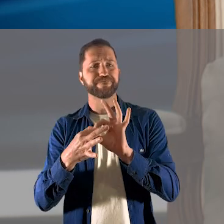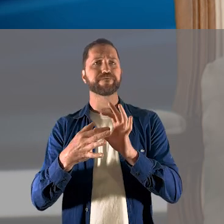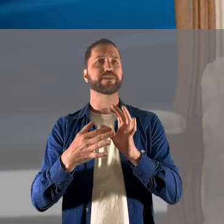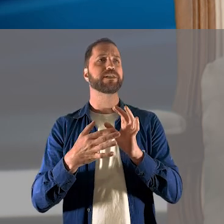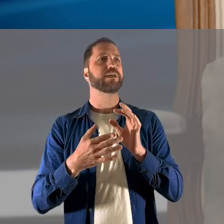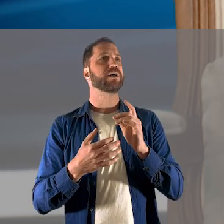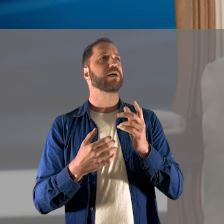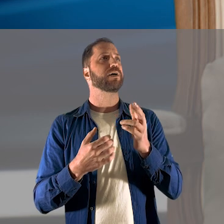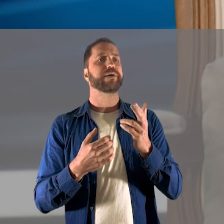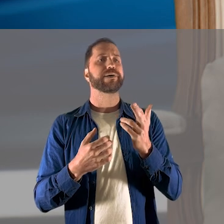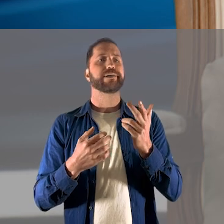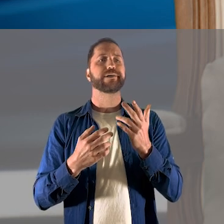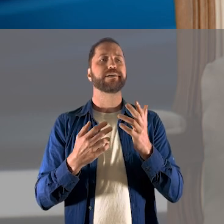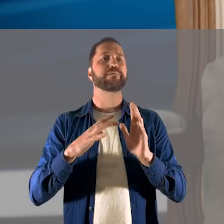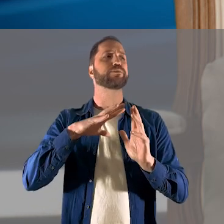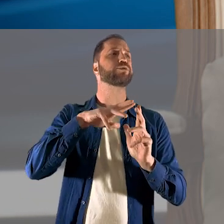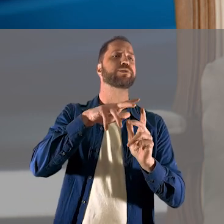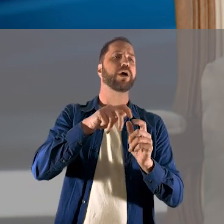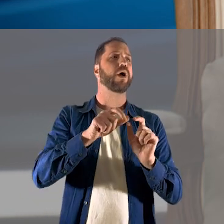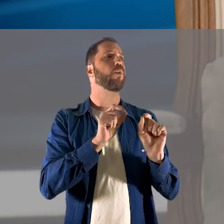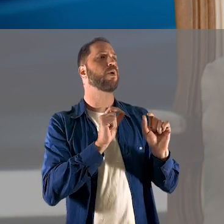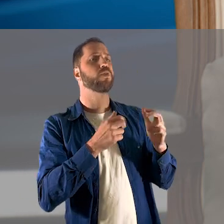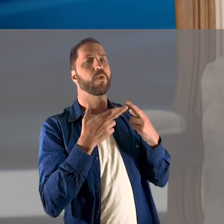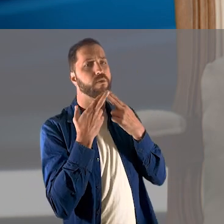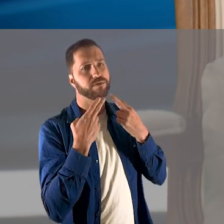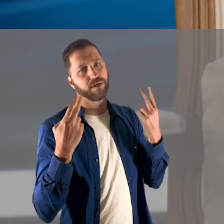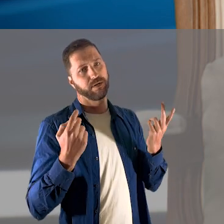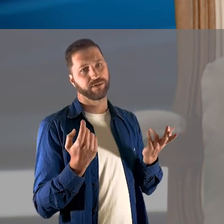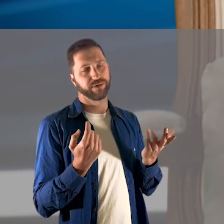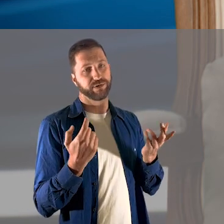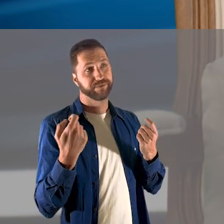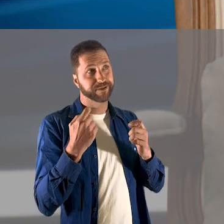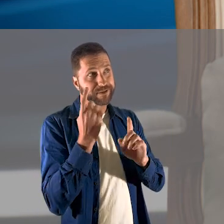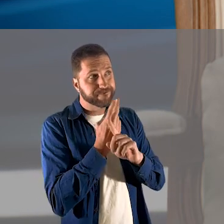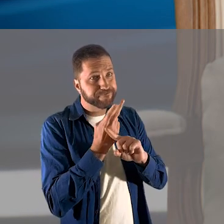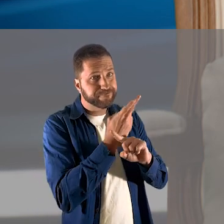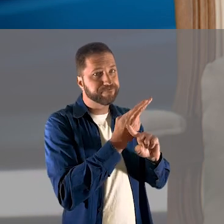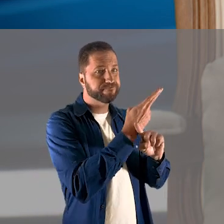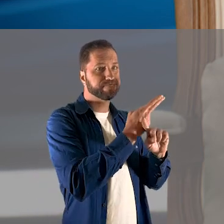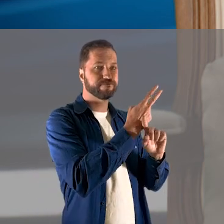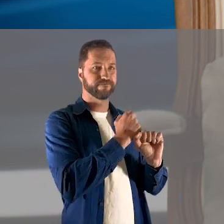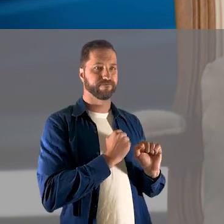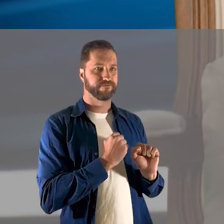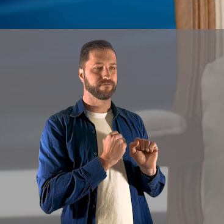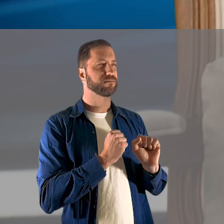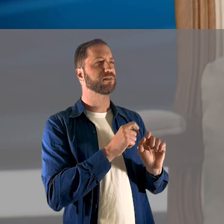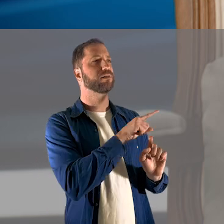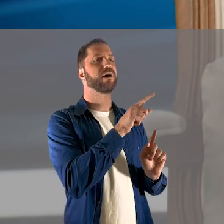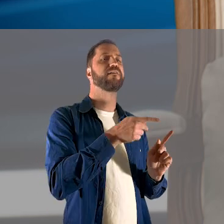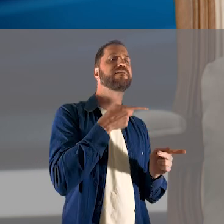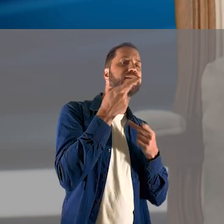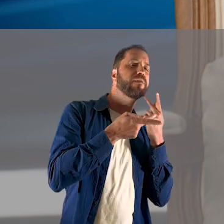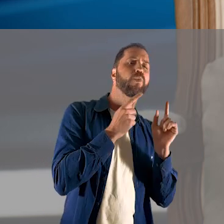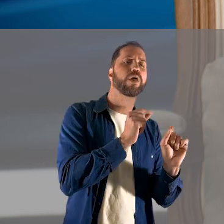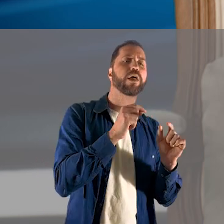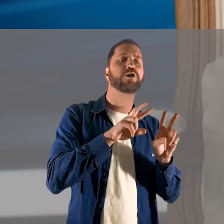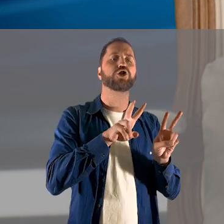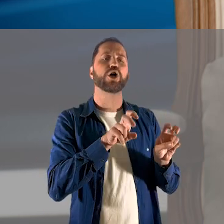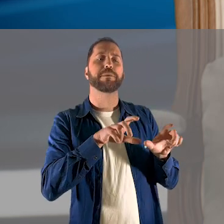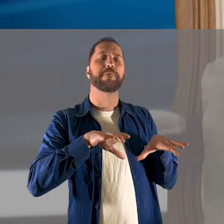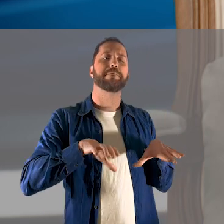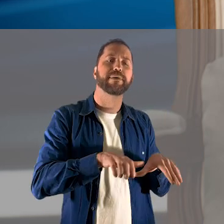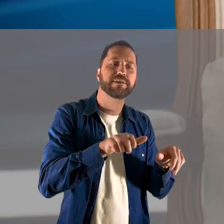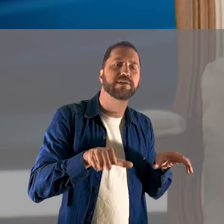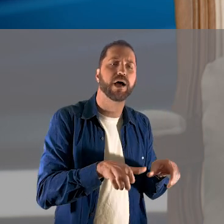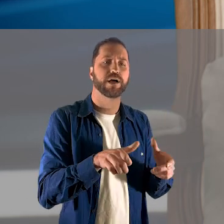conectado com tendências mundiais também então o que que tá se